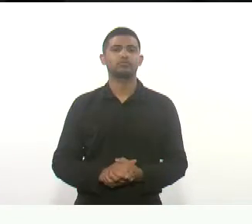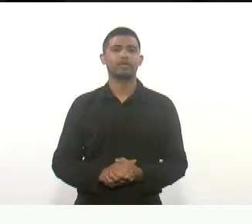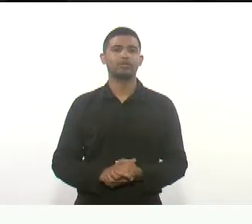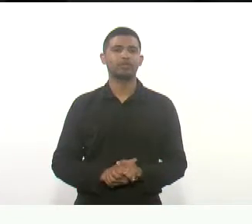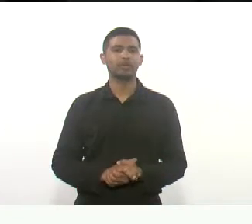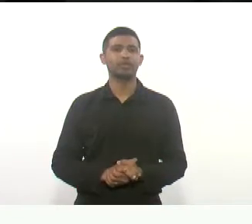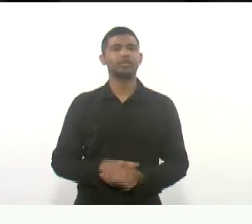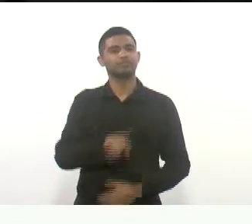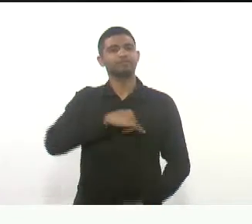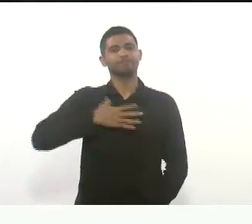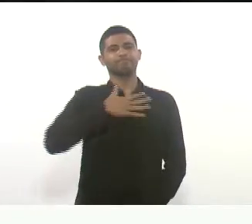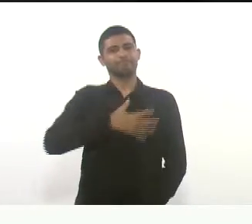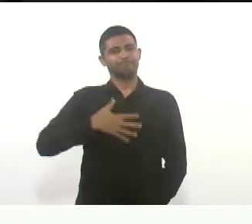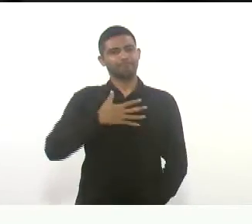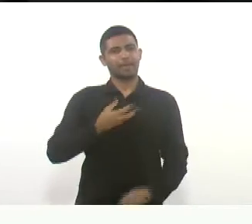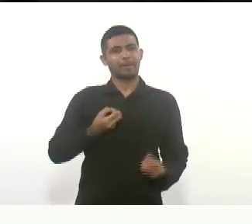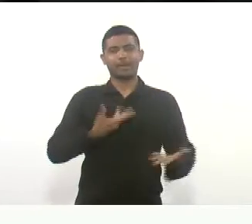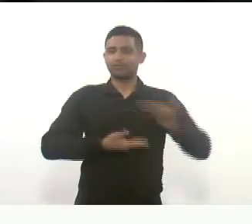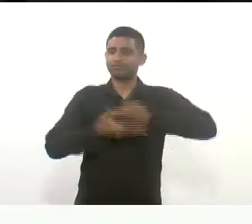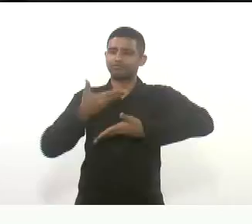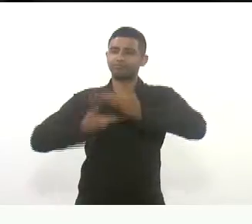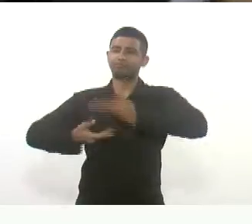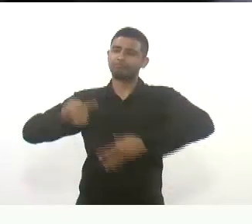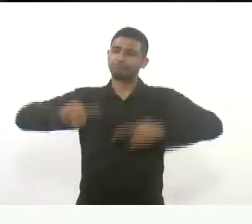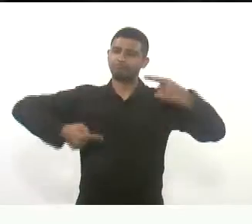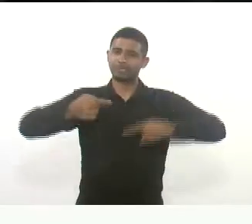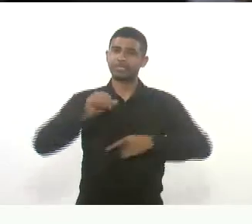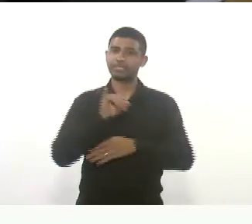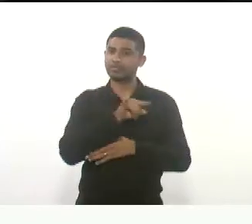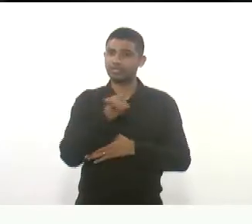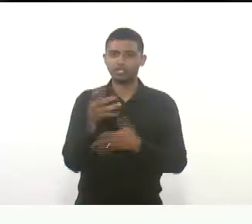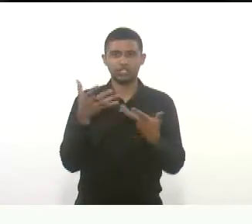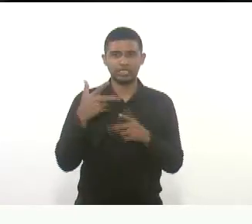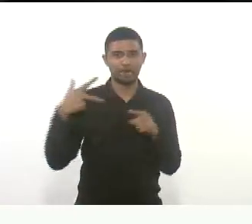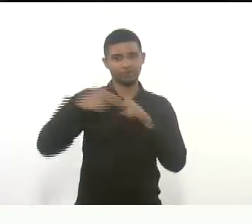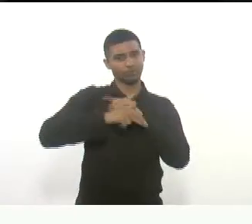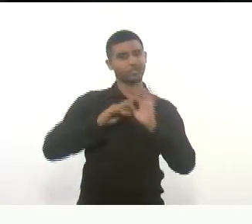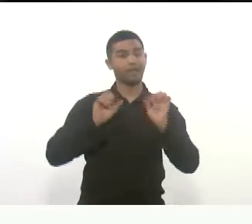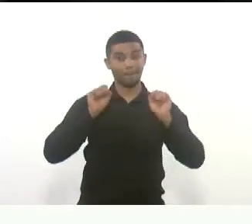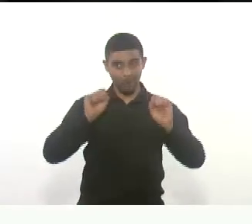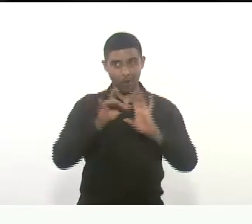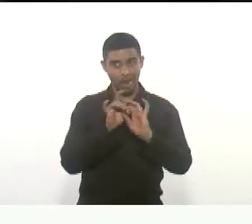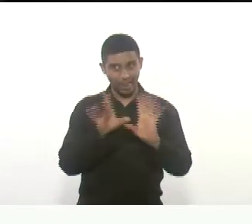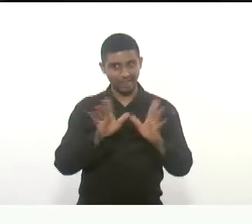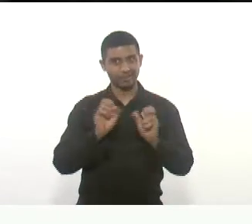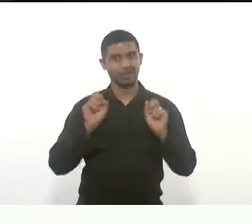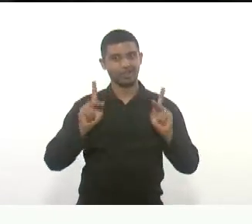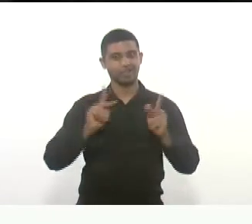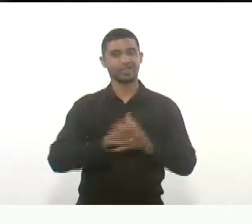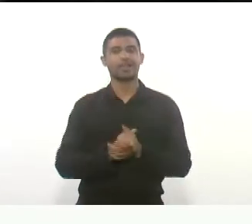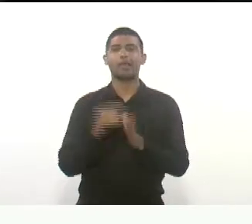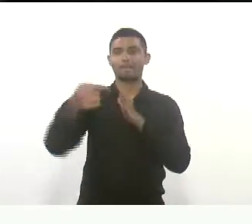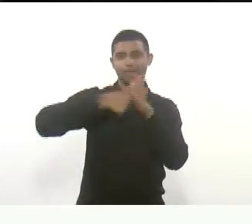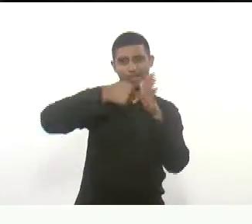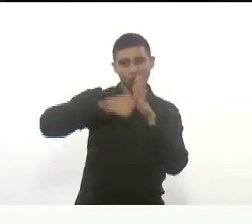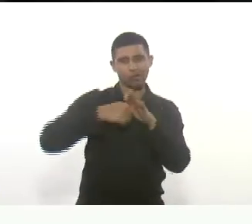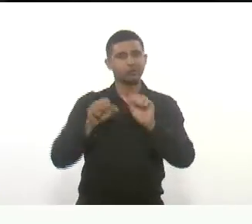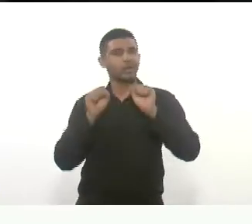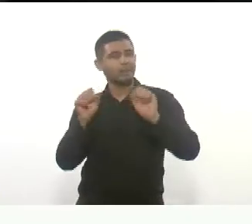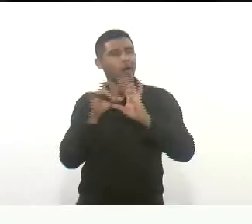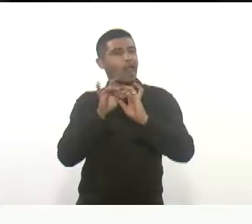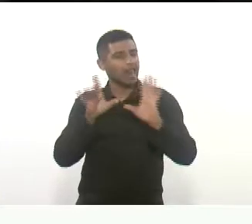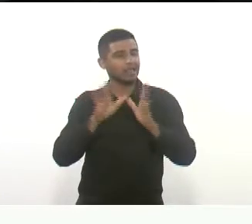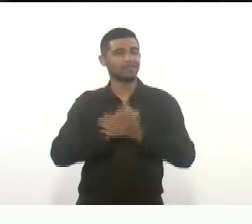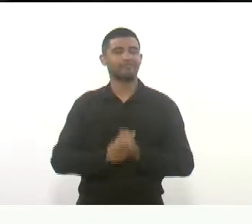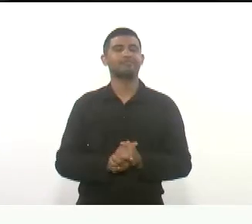muito feliz de estar aqui e poder contribuir com essa discussão. E, se quiserem me interromper, gente, por favor, tá? Para perguntas ao longo,